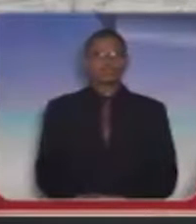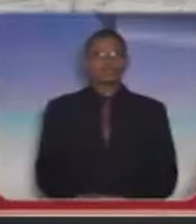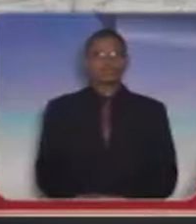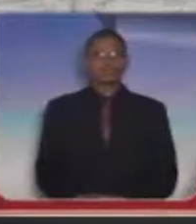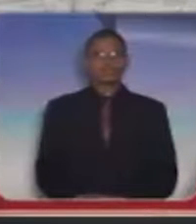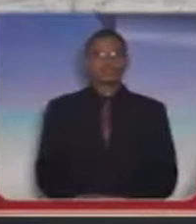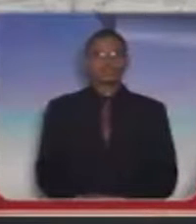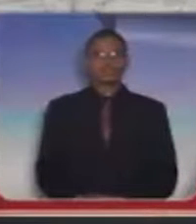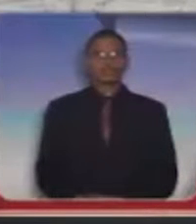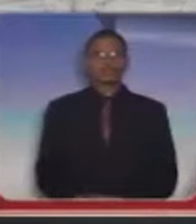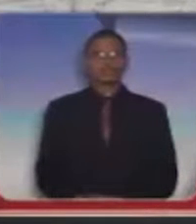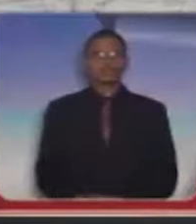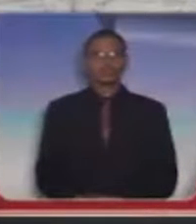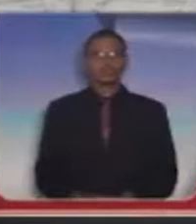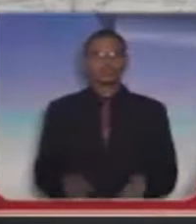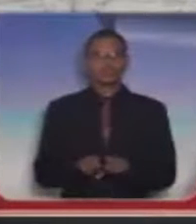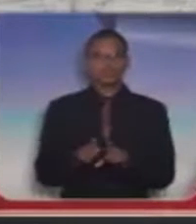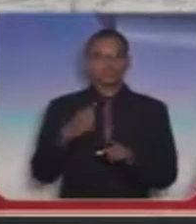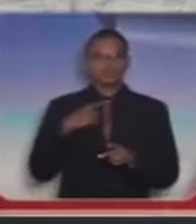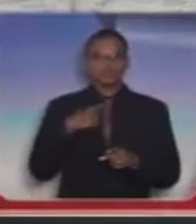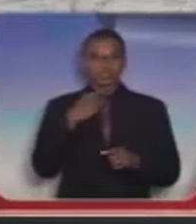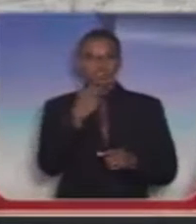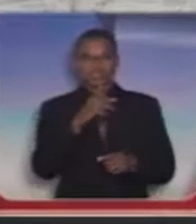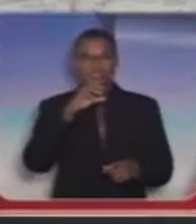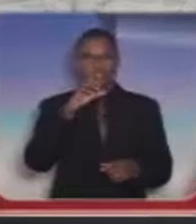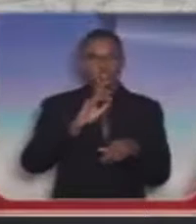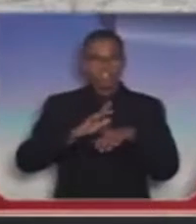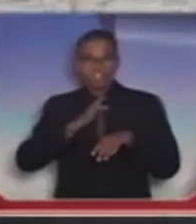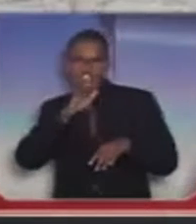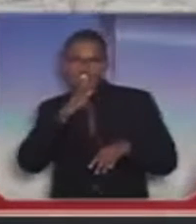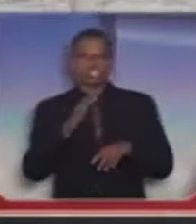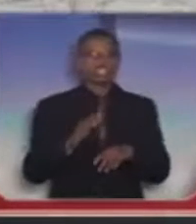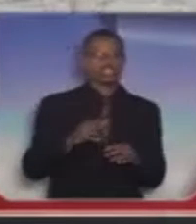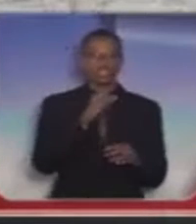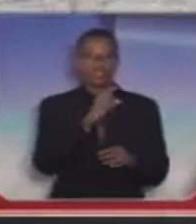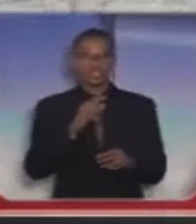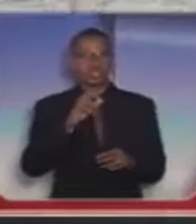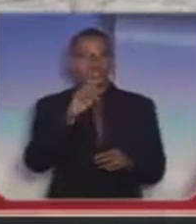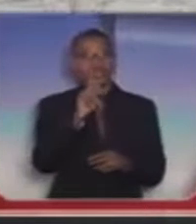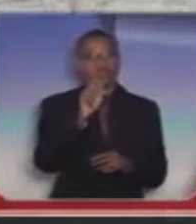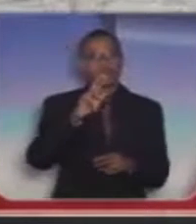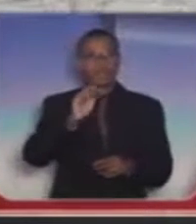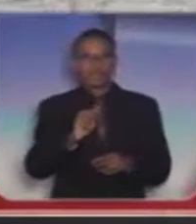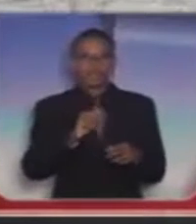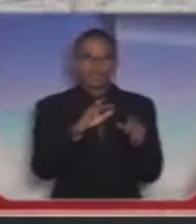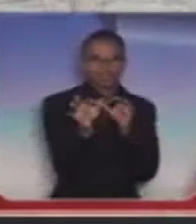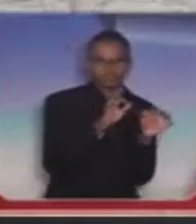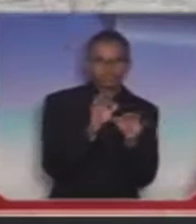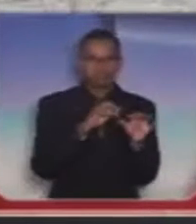às reservas de diamante do estado do pará o governo disse que não daria pra chamar de presidente